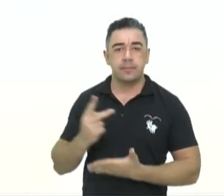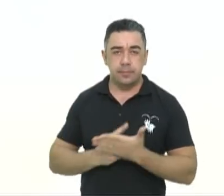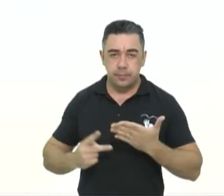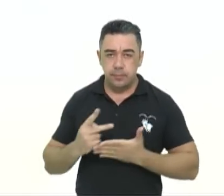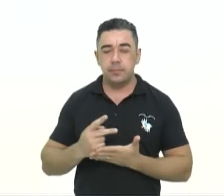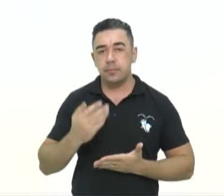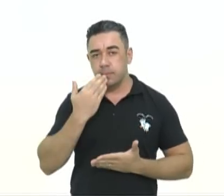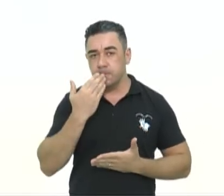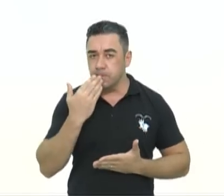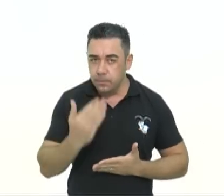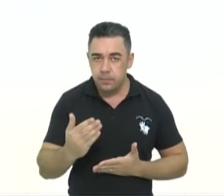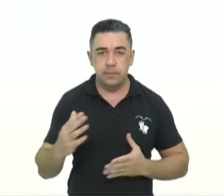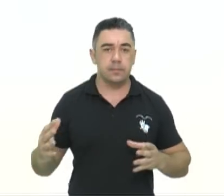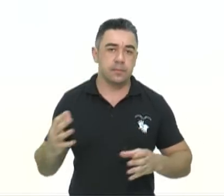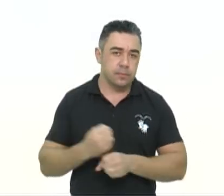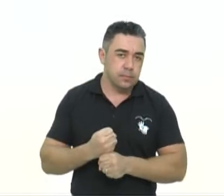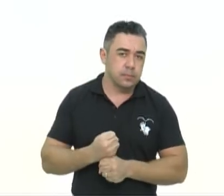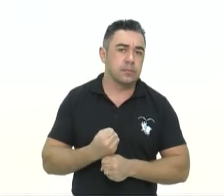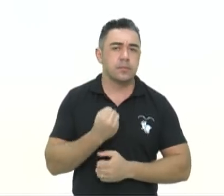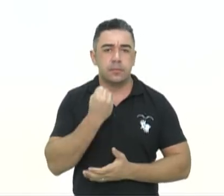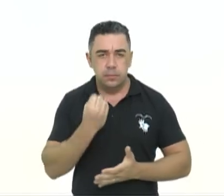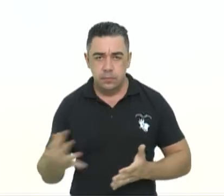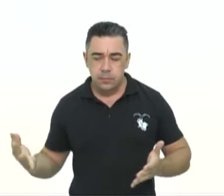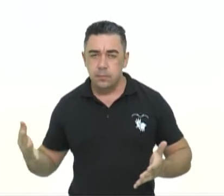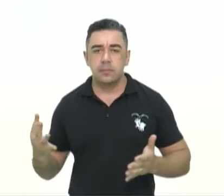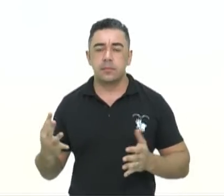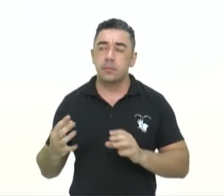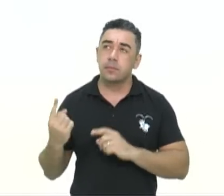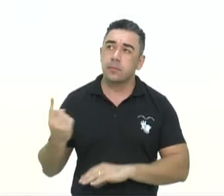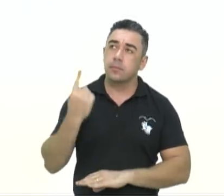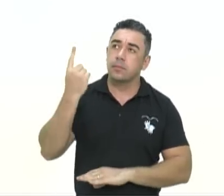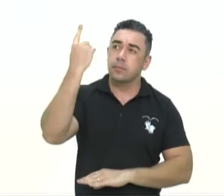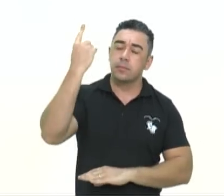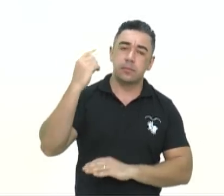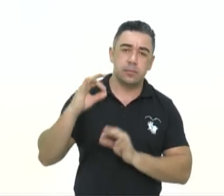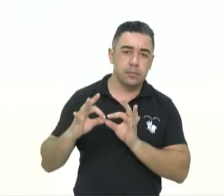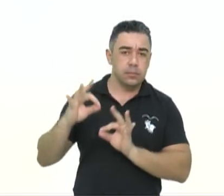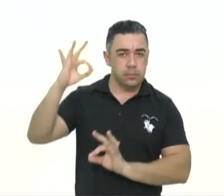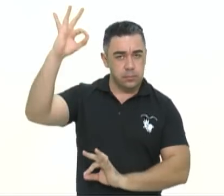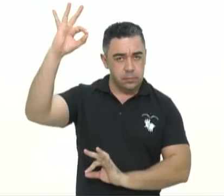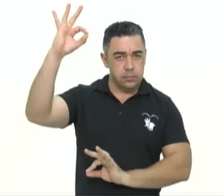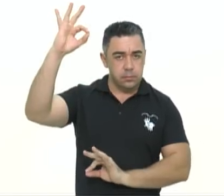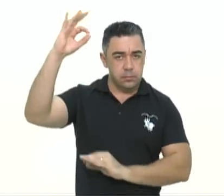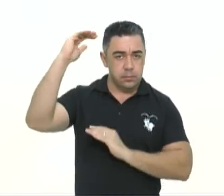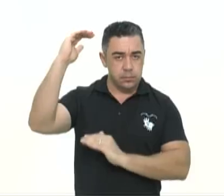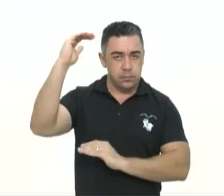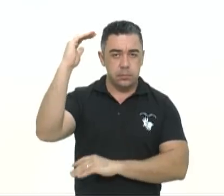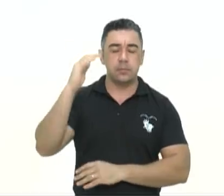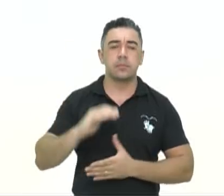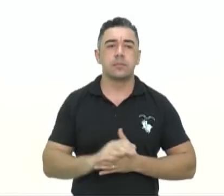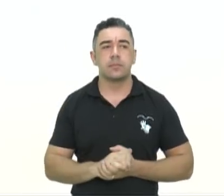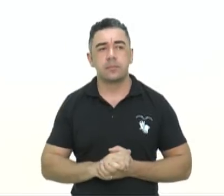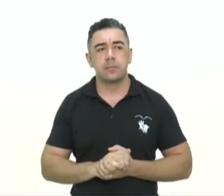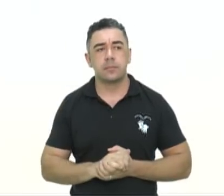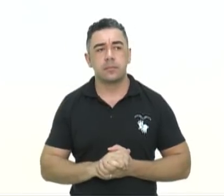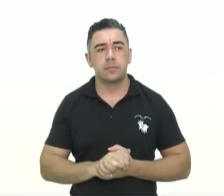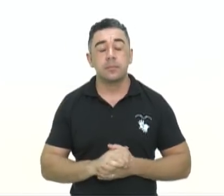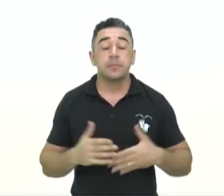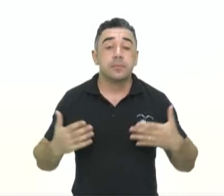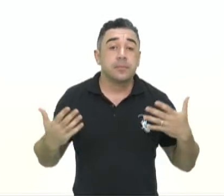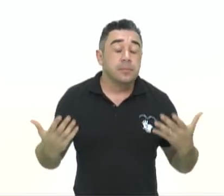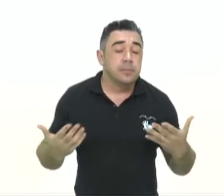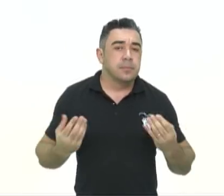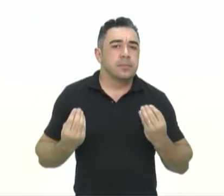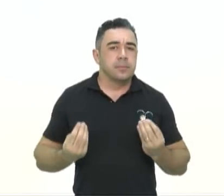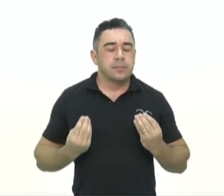gente calcule, né, a quantos metros, né, tem esse monumento. Então, veja lá. O que eu vou